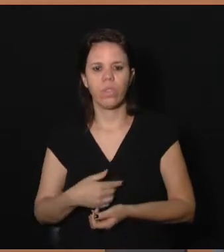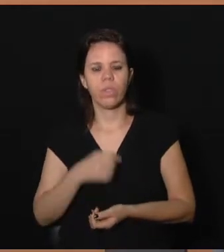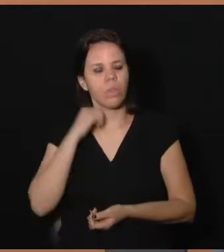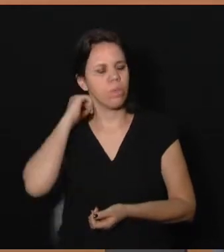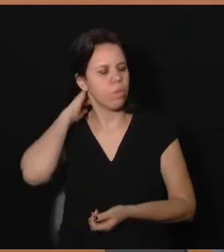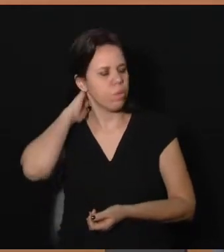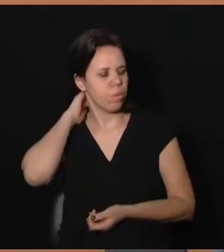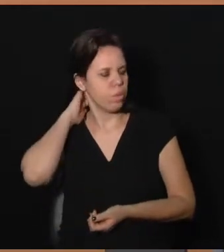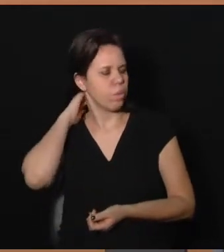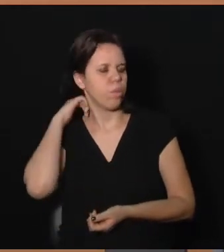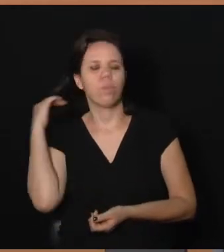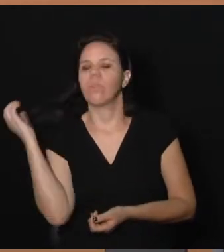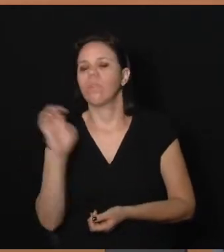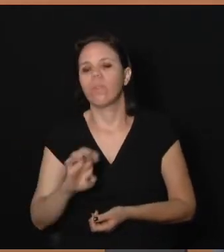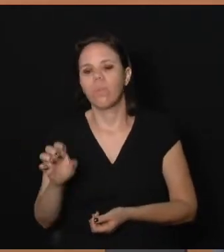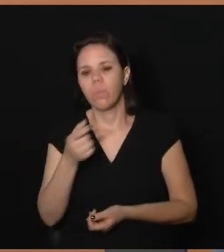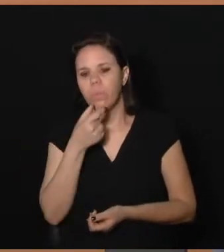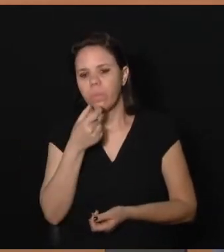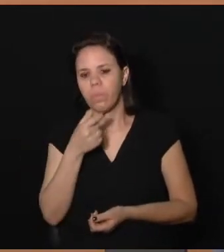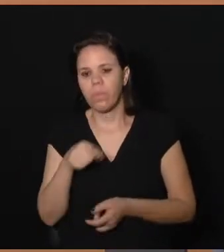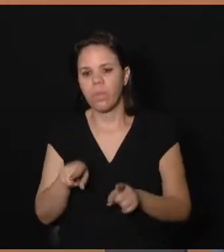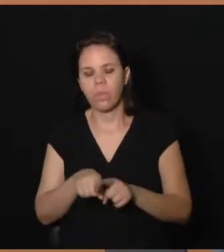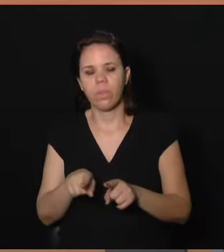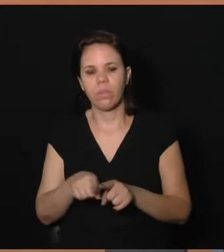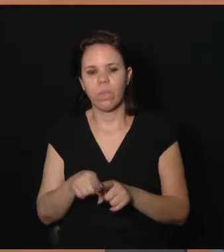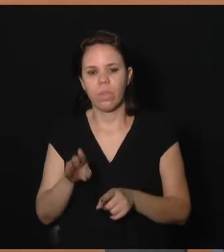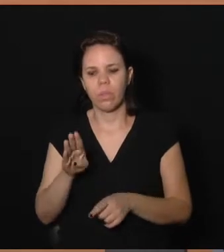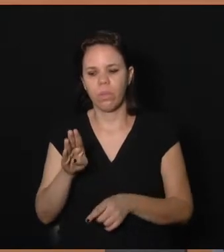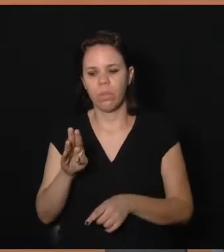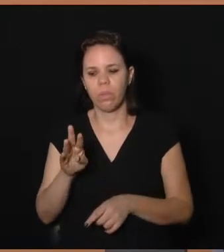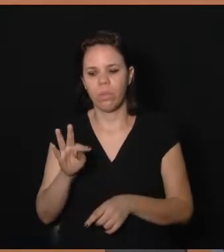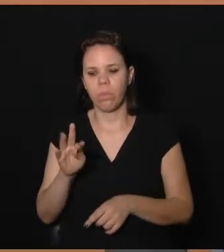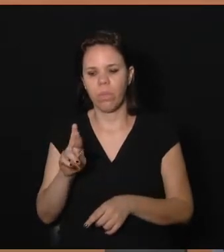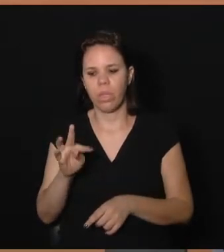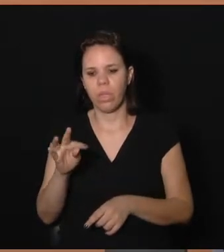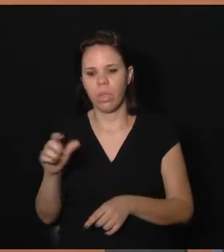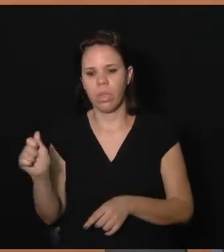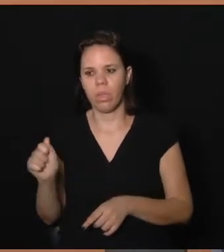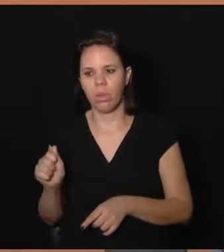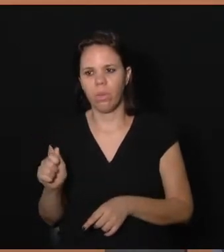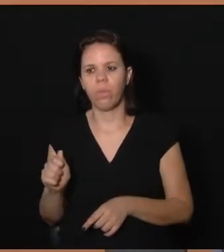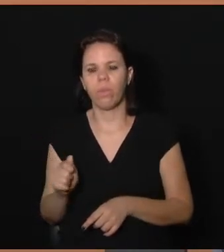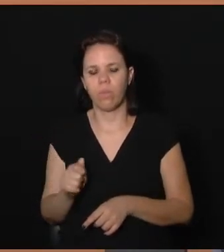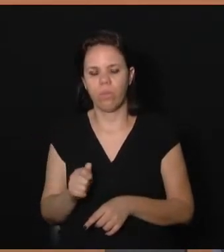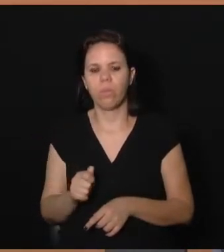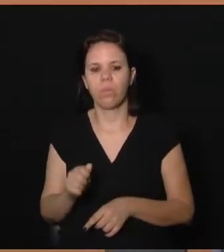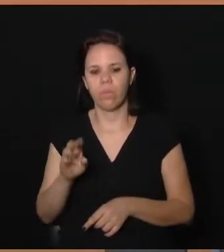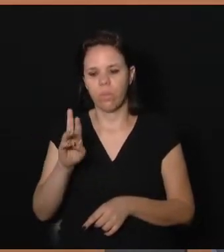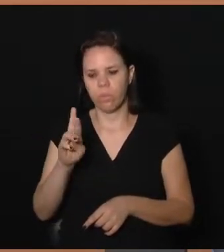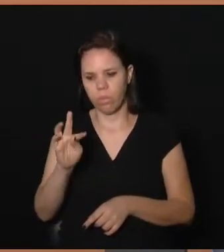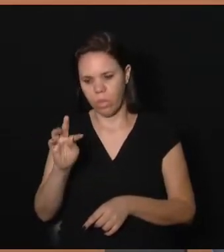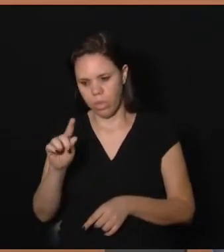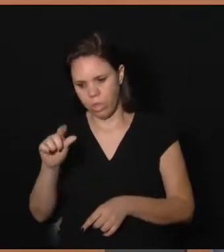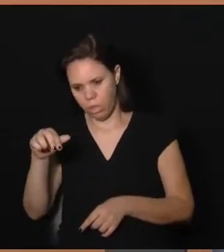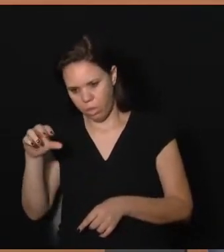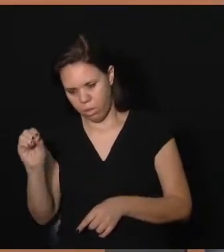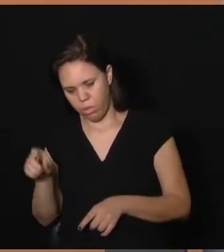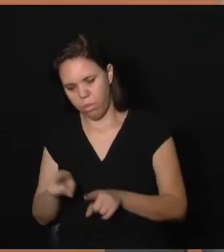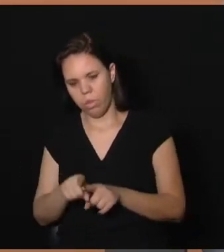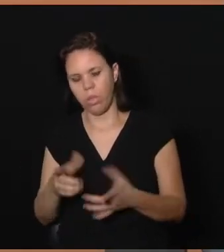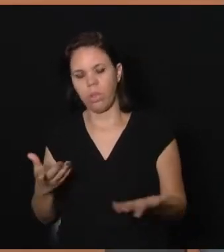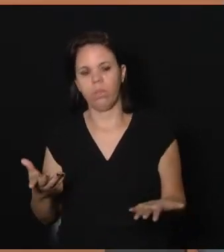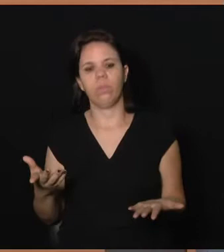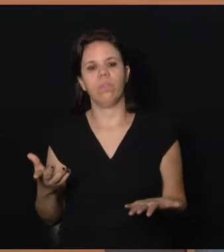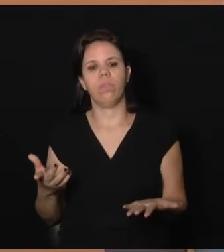gente lembra que tem alguns trabalhos até do governo federal que o governo britânico vem financiando